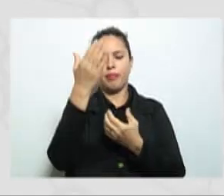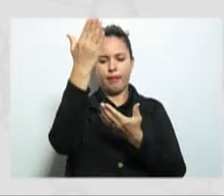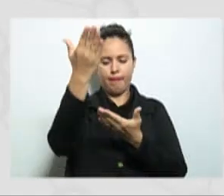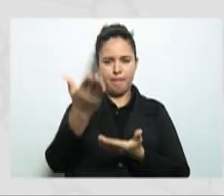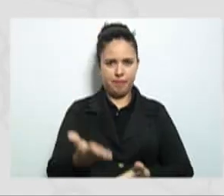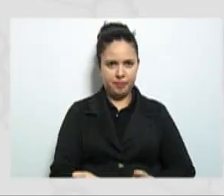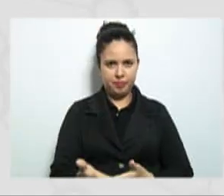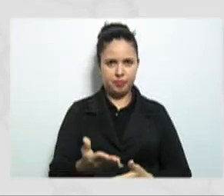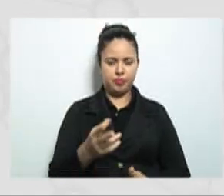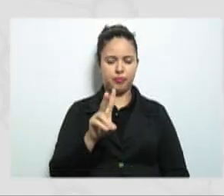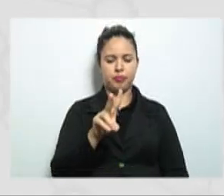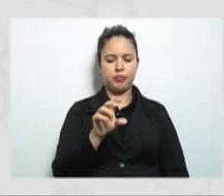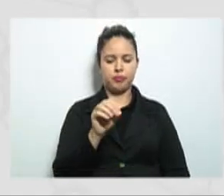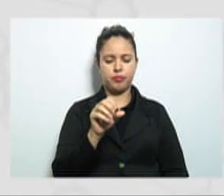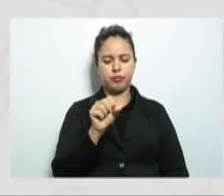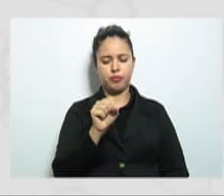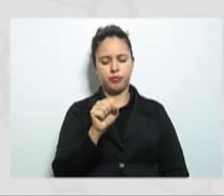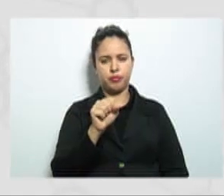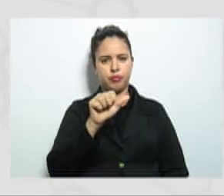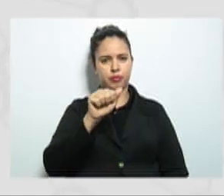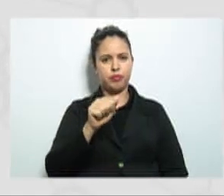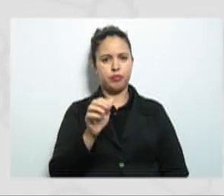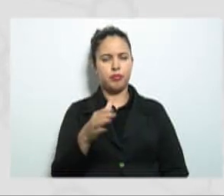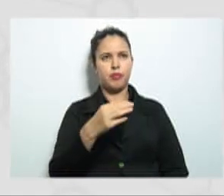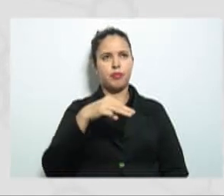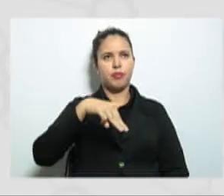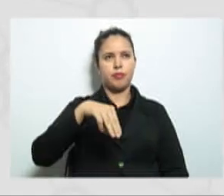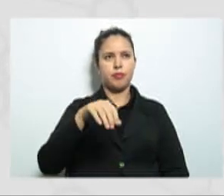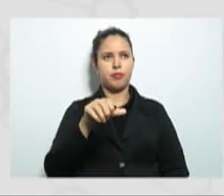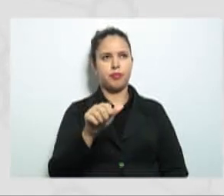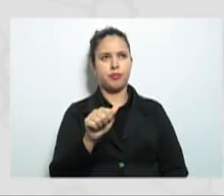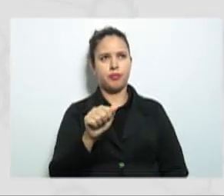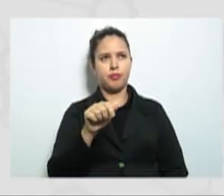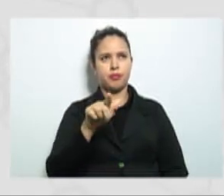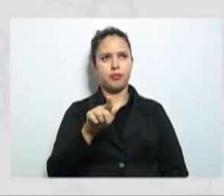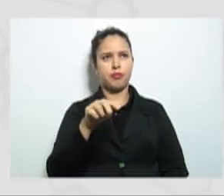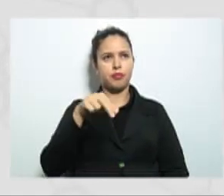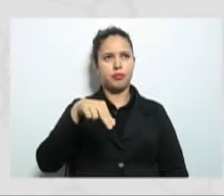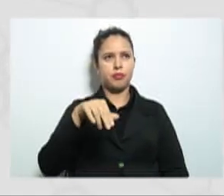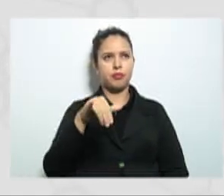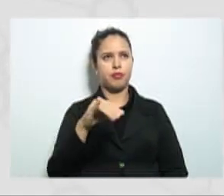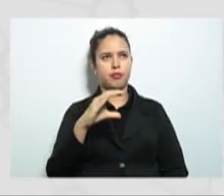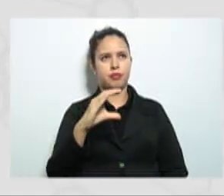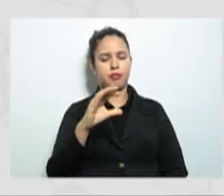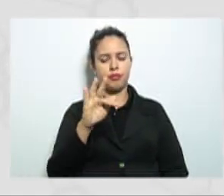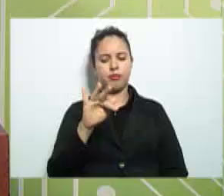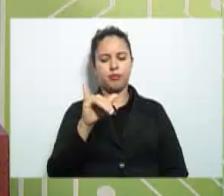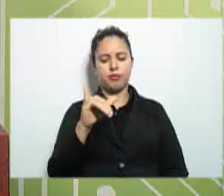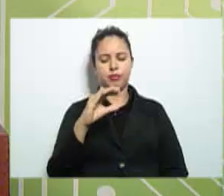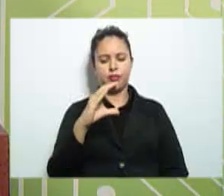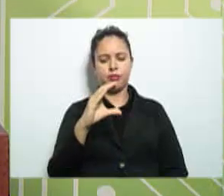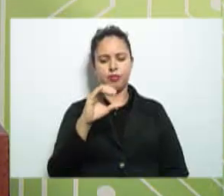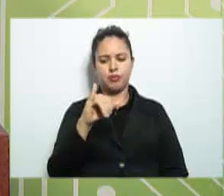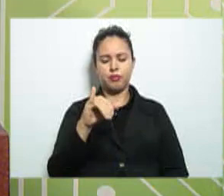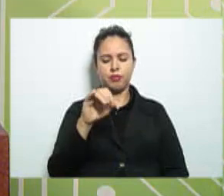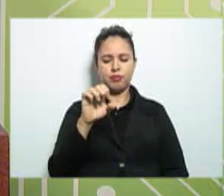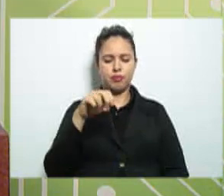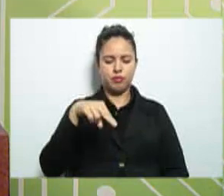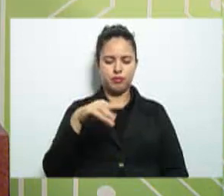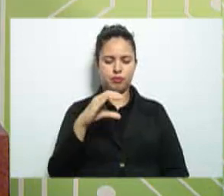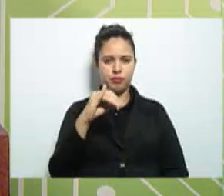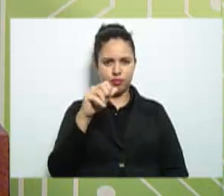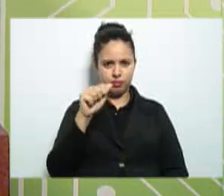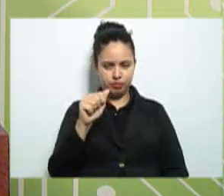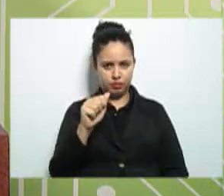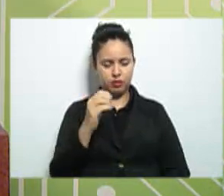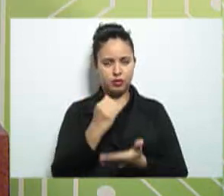Magnificência e o vocativo correto é Magnífico Reitor. Então, lá no início do meu ofício, do meu memorando,